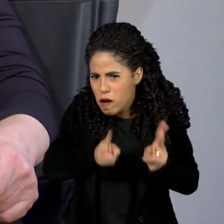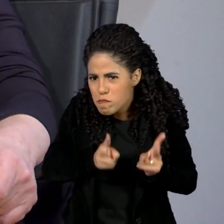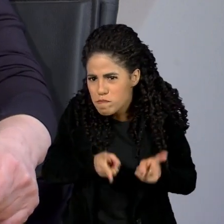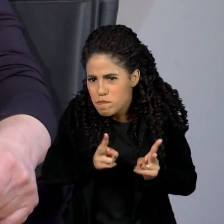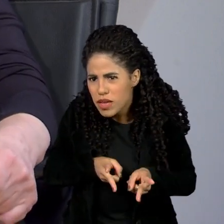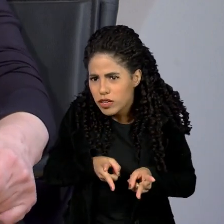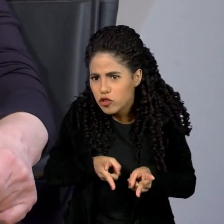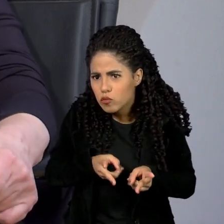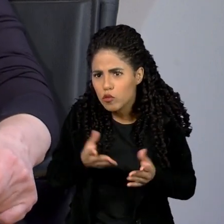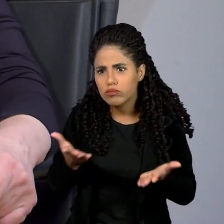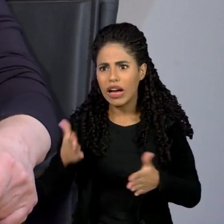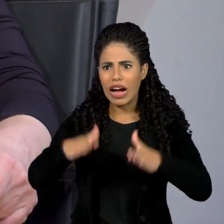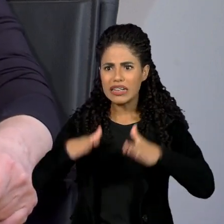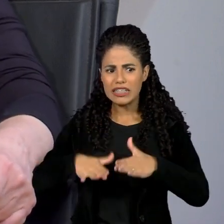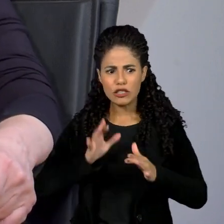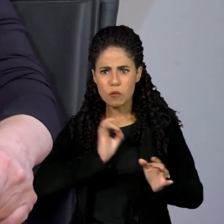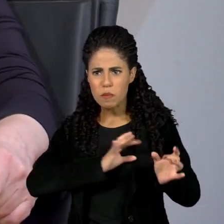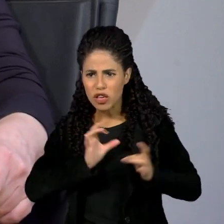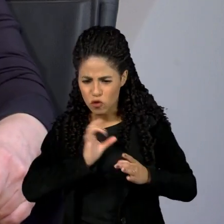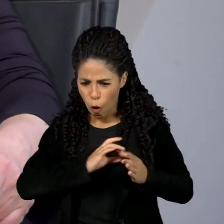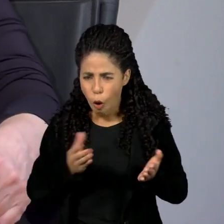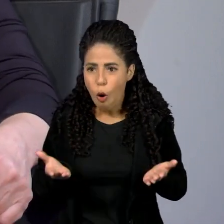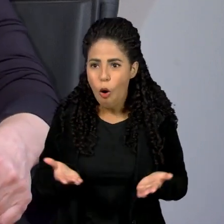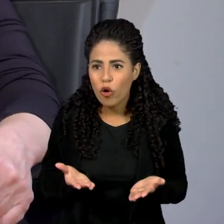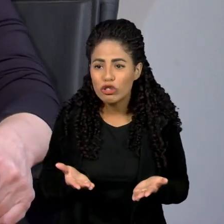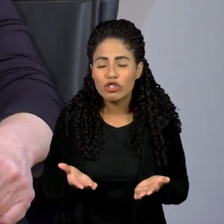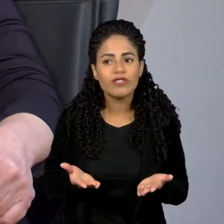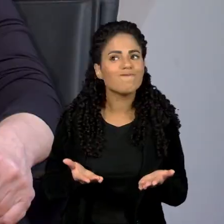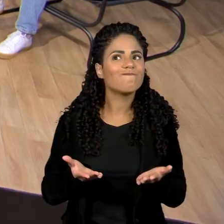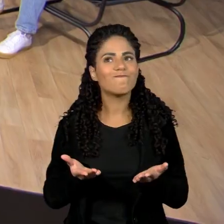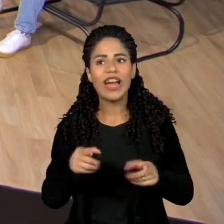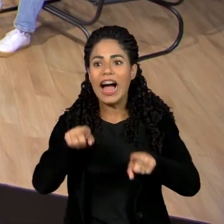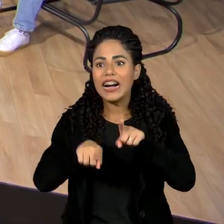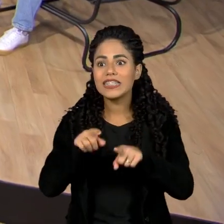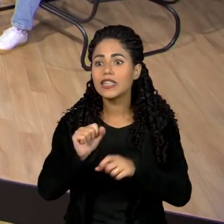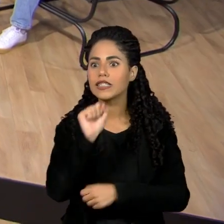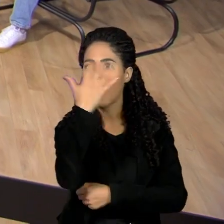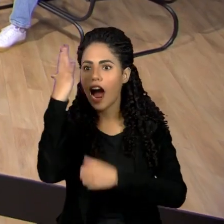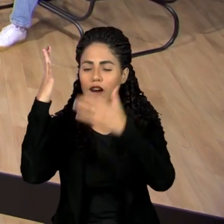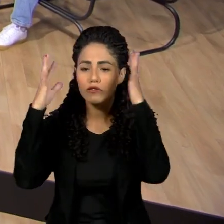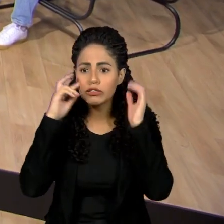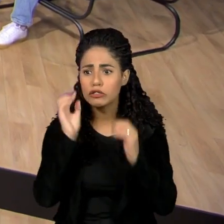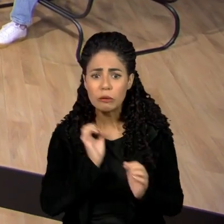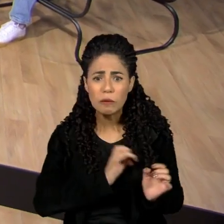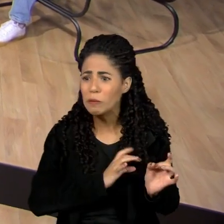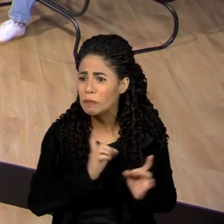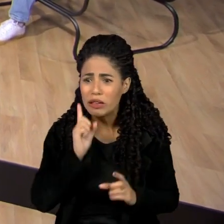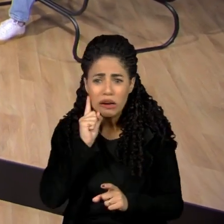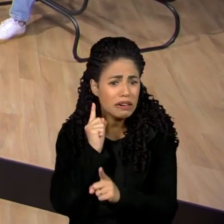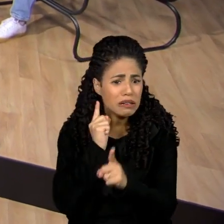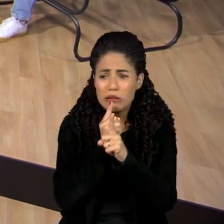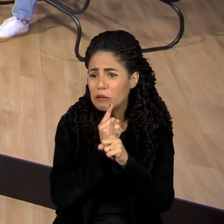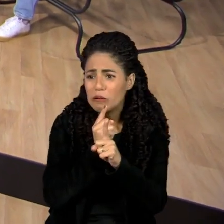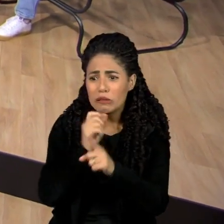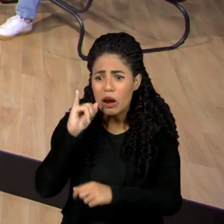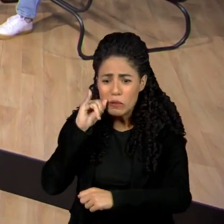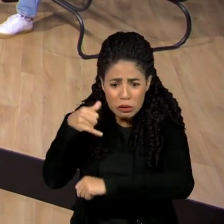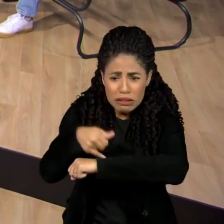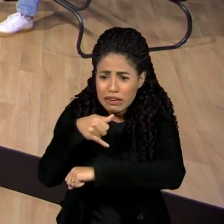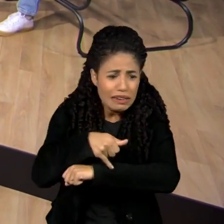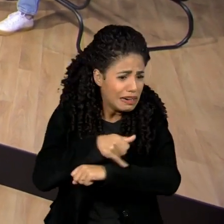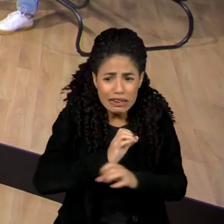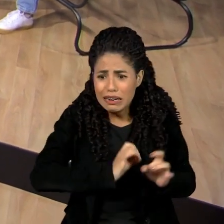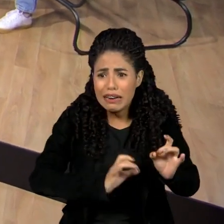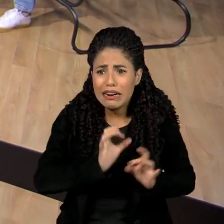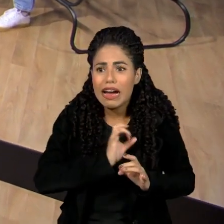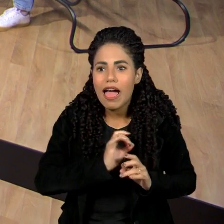a gente tinha medo de topar com eles numa selva ou coisa, mas também não é o mesmo do